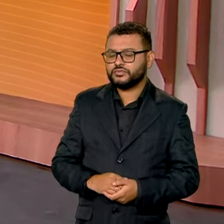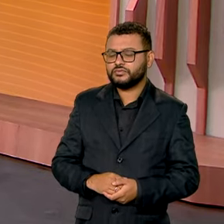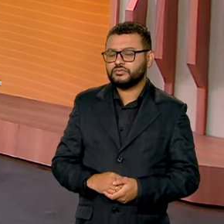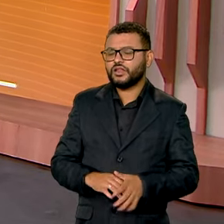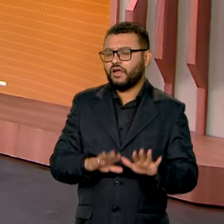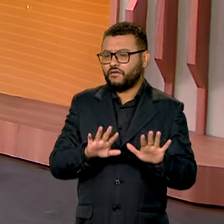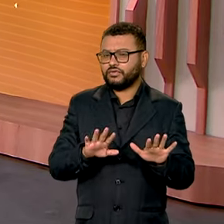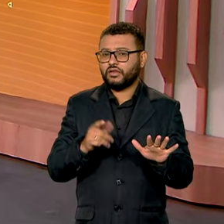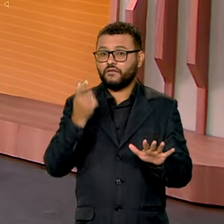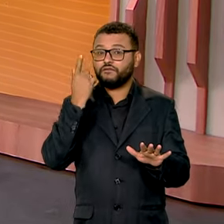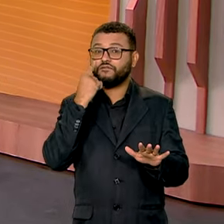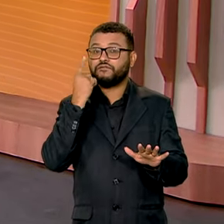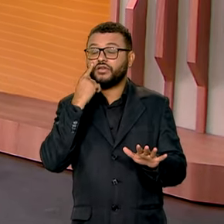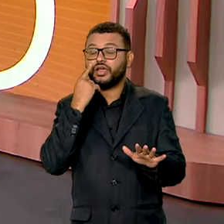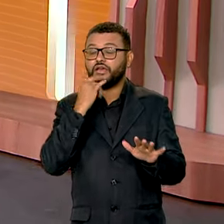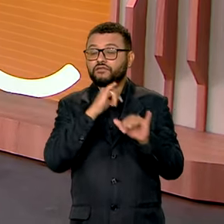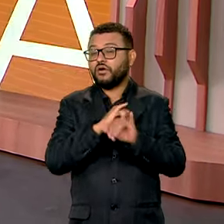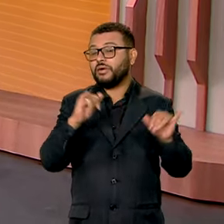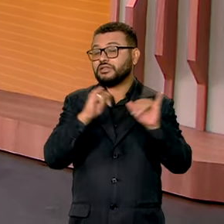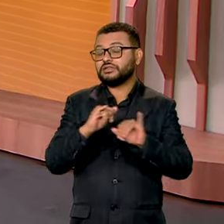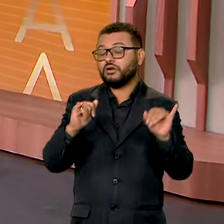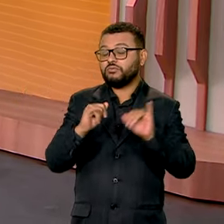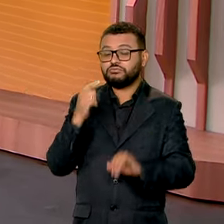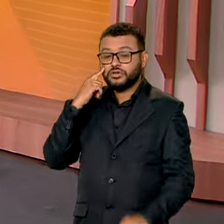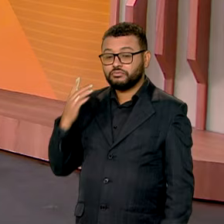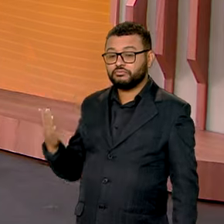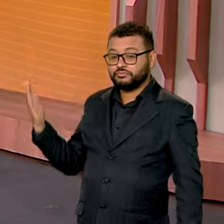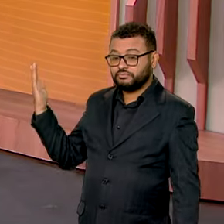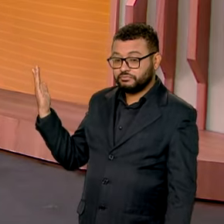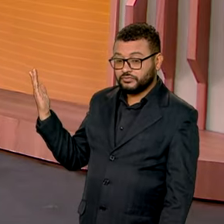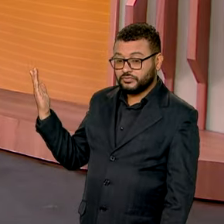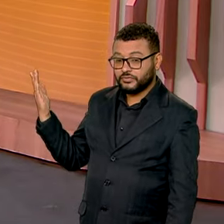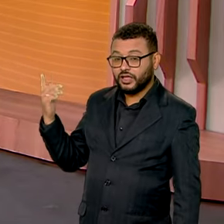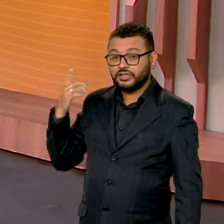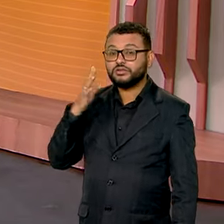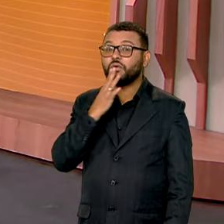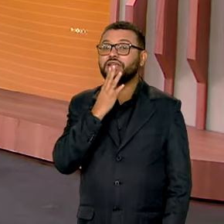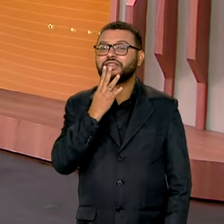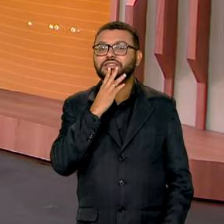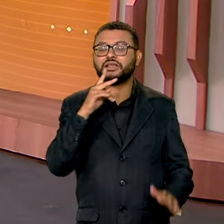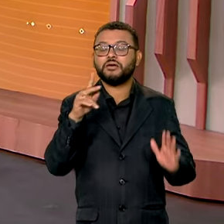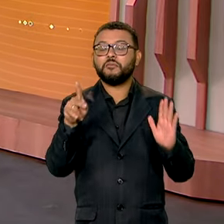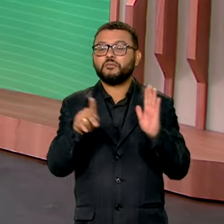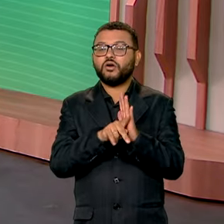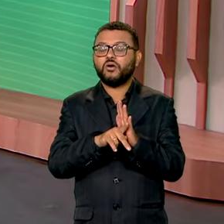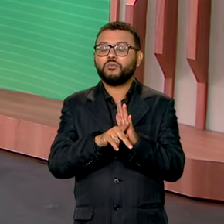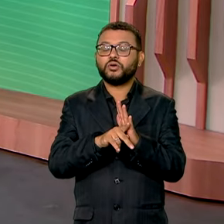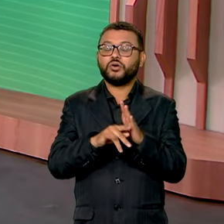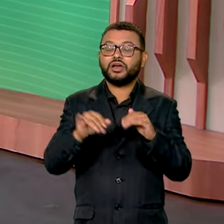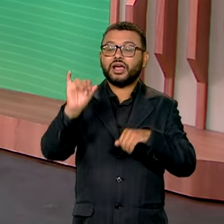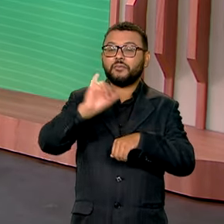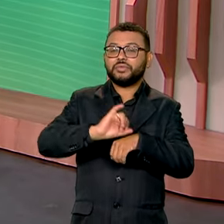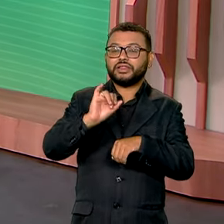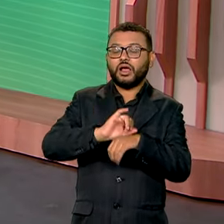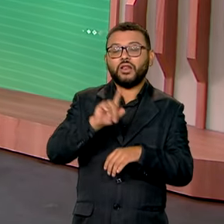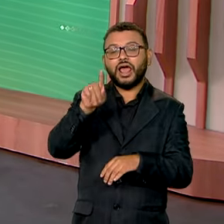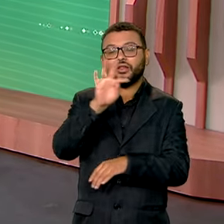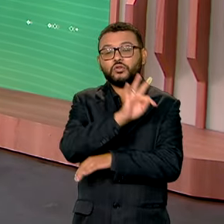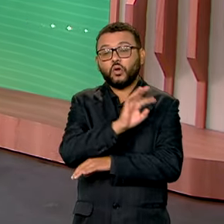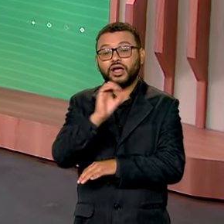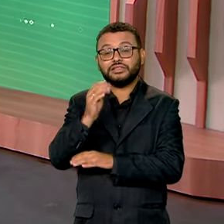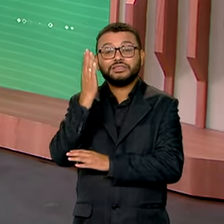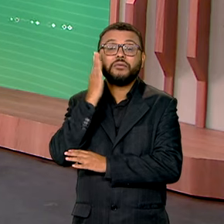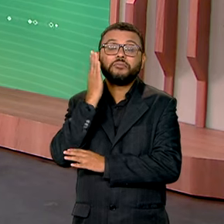Então, vamos ao nosso Comunica BR, vamos aproveitar e viajar até Palmas, capital do Tocantins, para